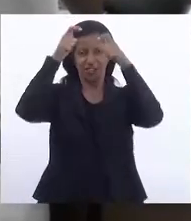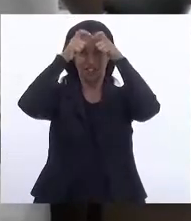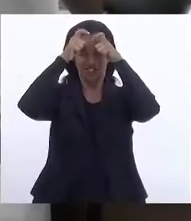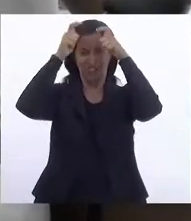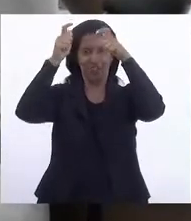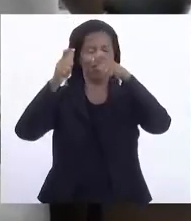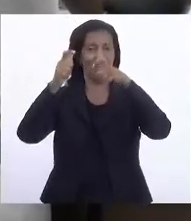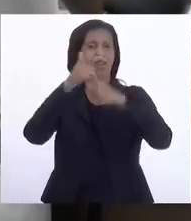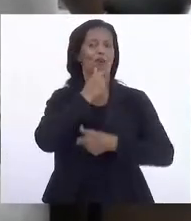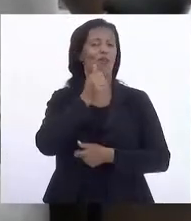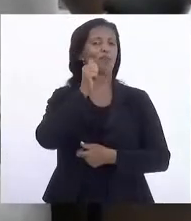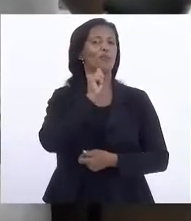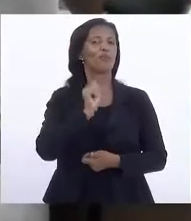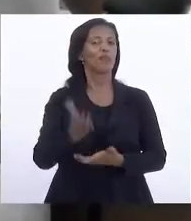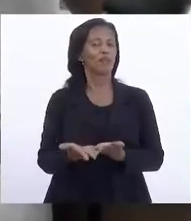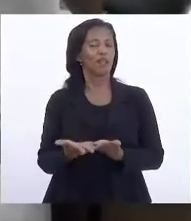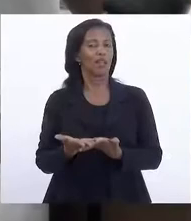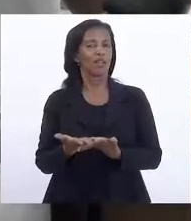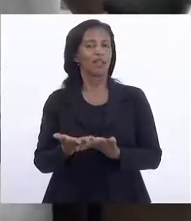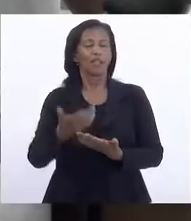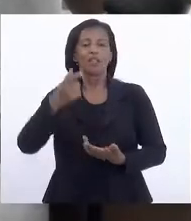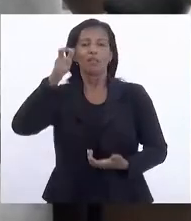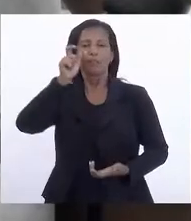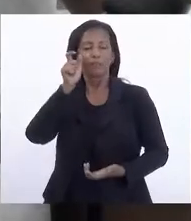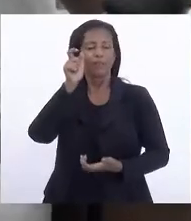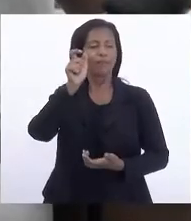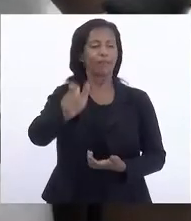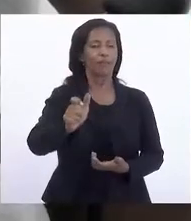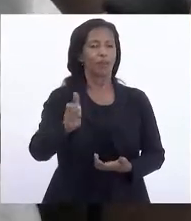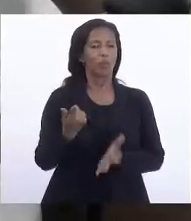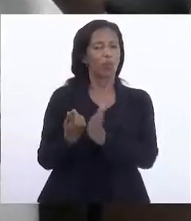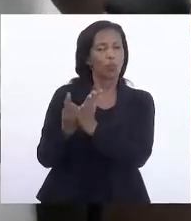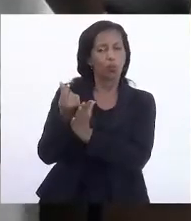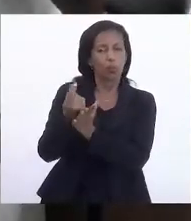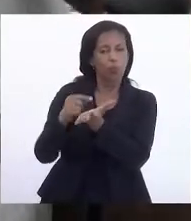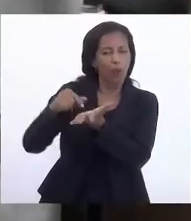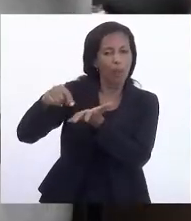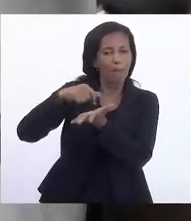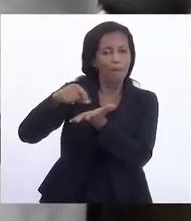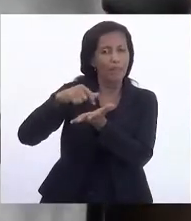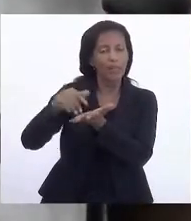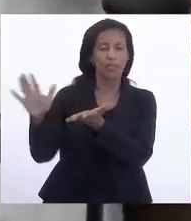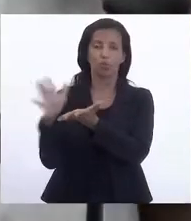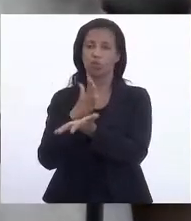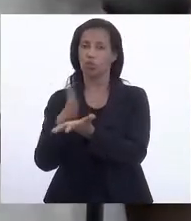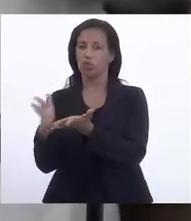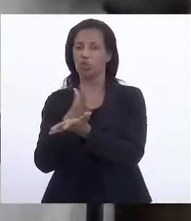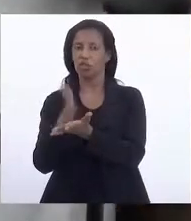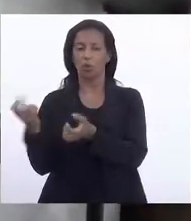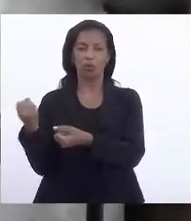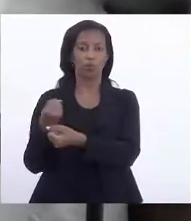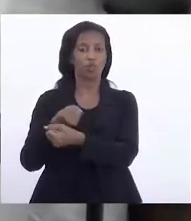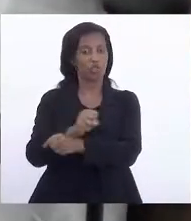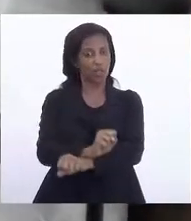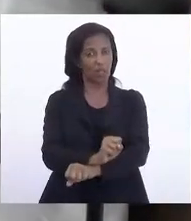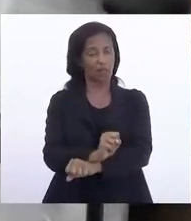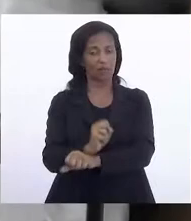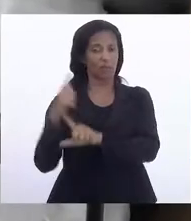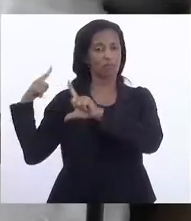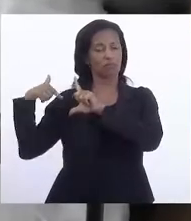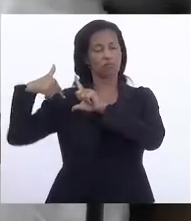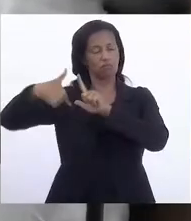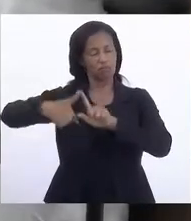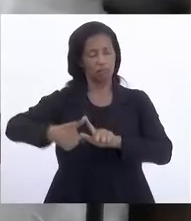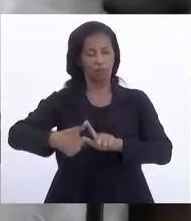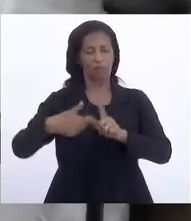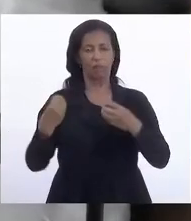e rainhas que, pela ganância do capitalismo, pela ganância de alguns, escravizaram os nossos ancestrais.